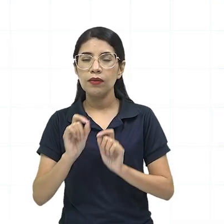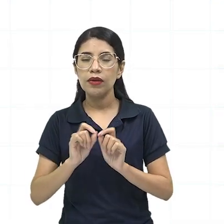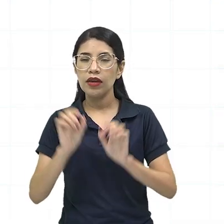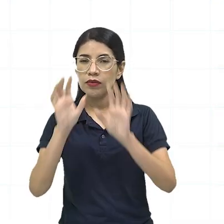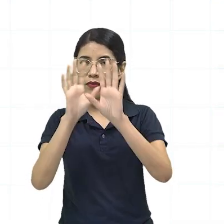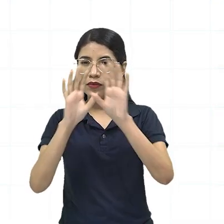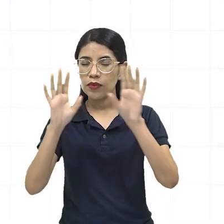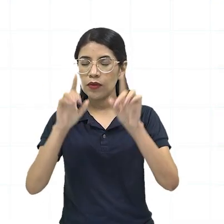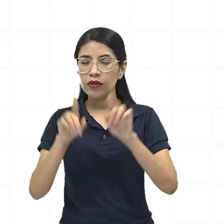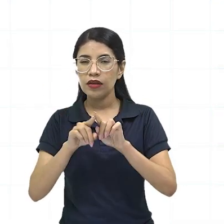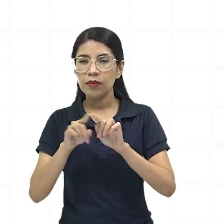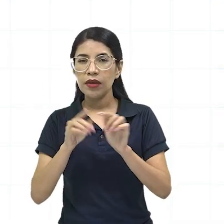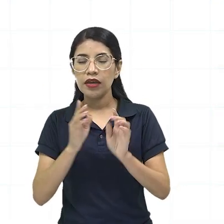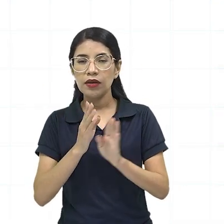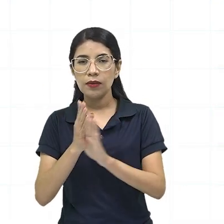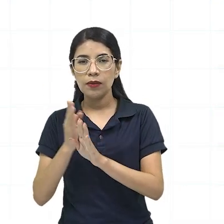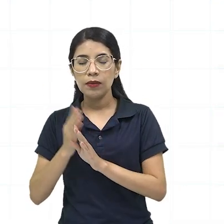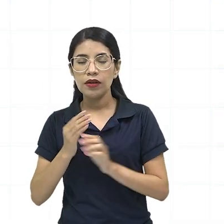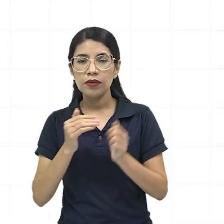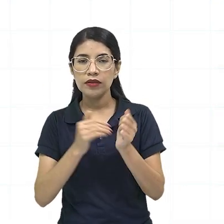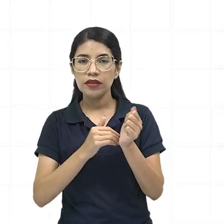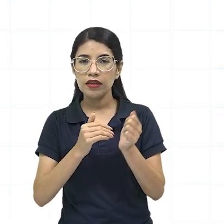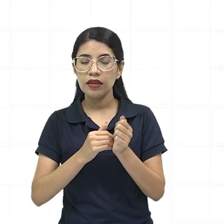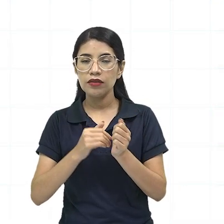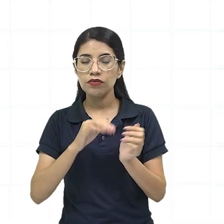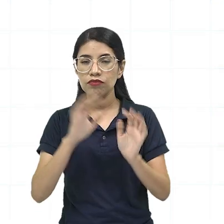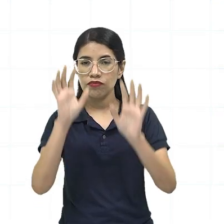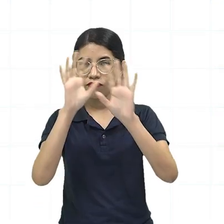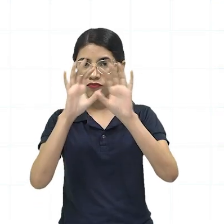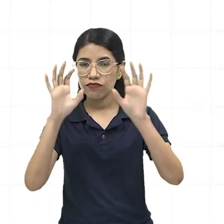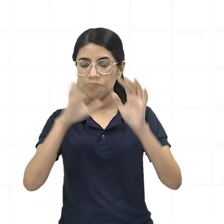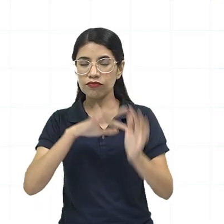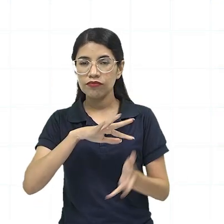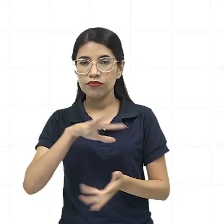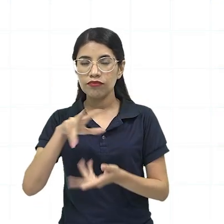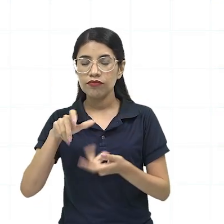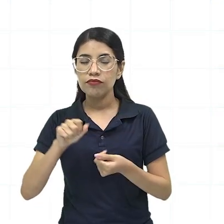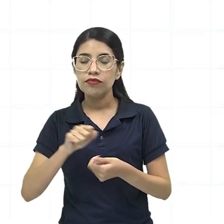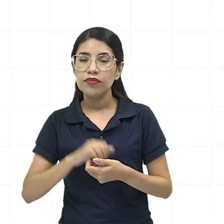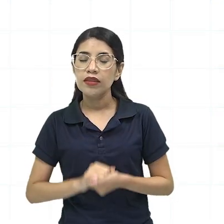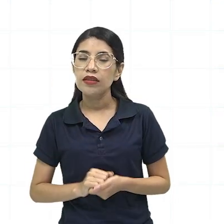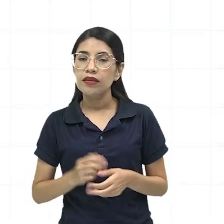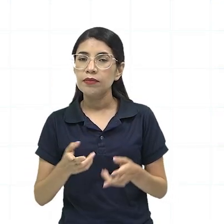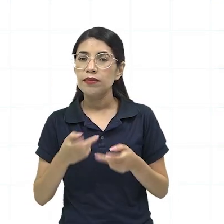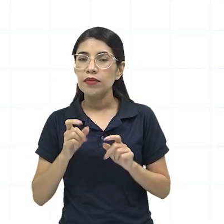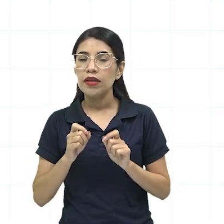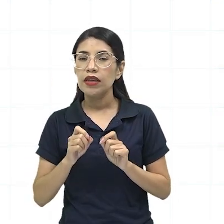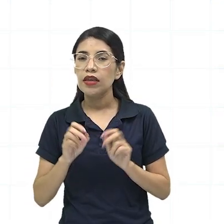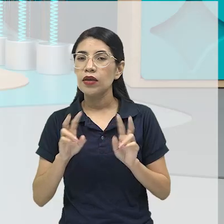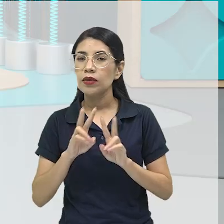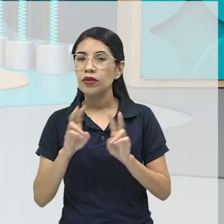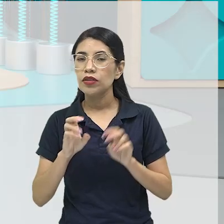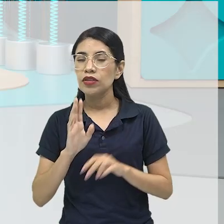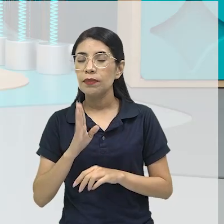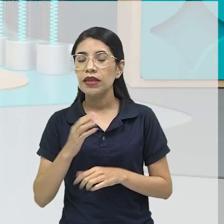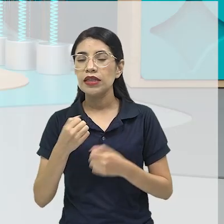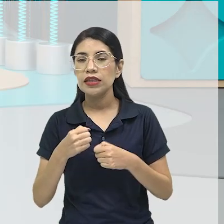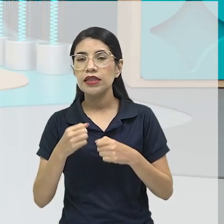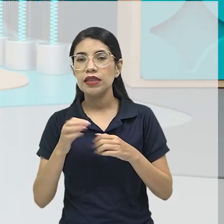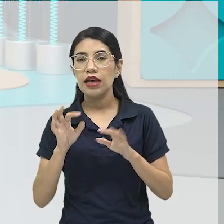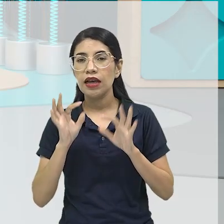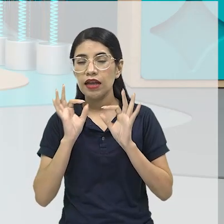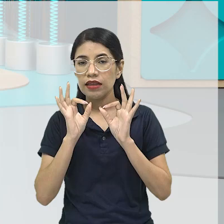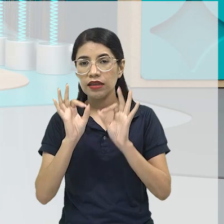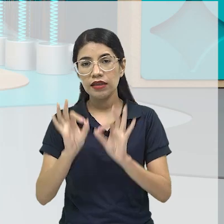e desvendar os segredos do universo. Então, percebam que a chamada ela já tem esse apelo. Ela já precisa chamar a atenção